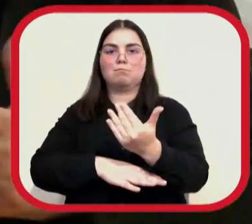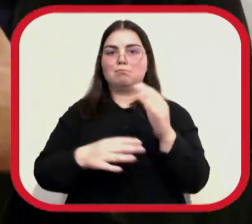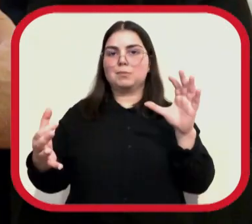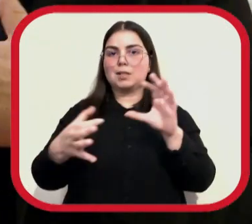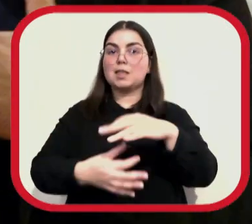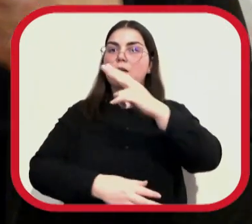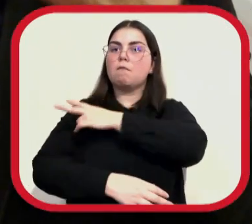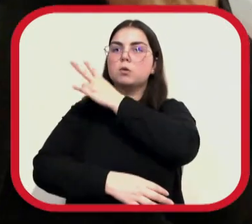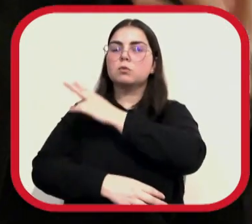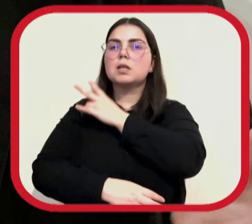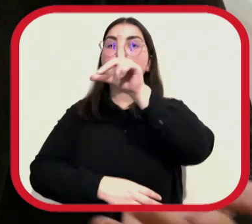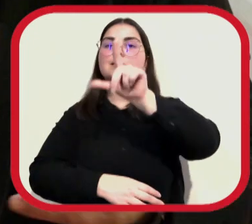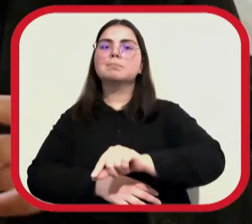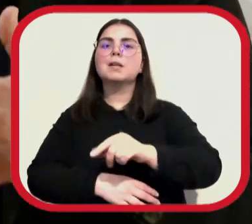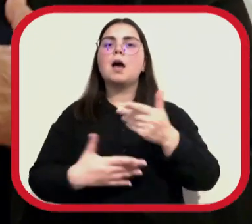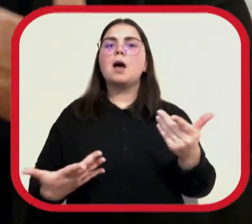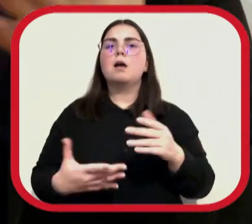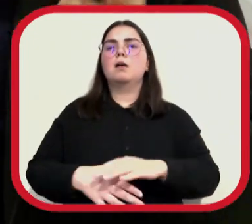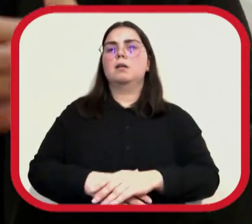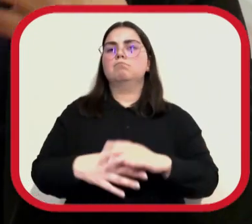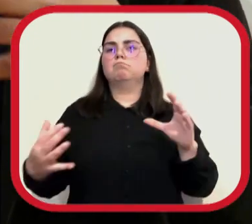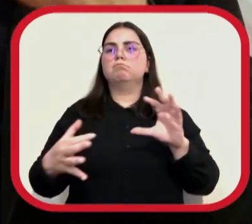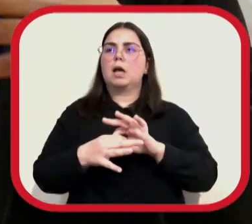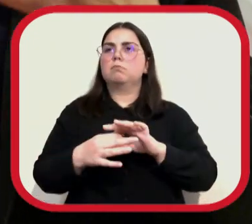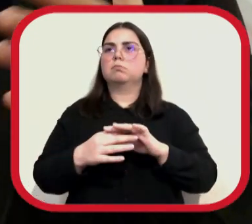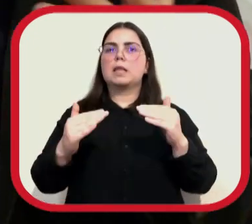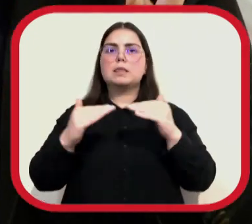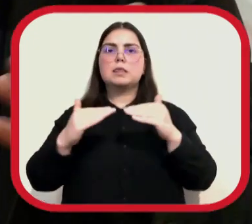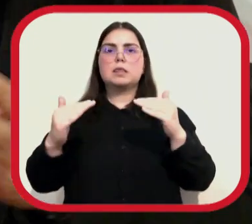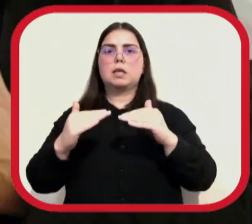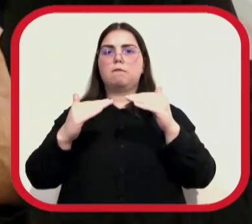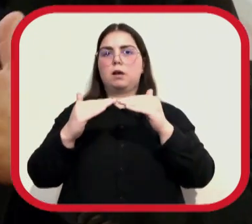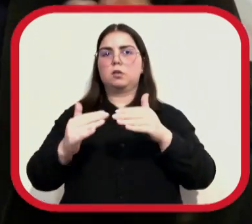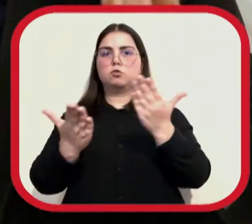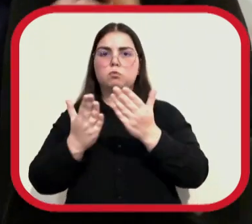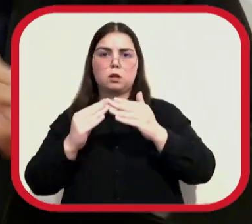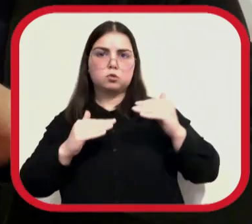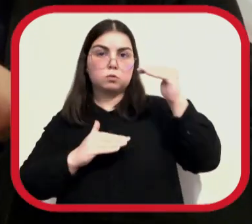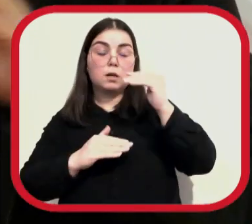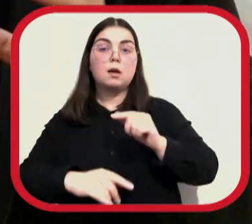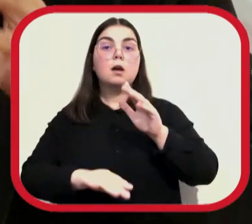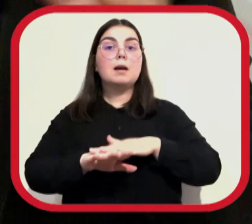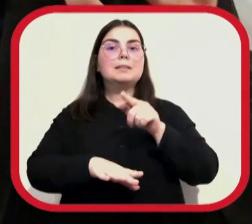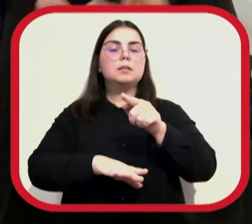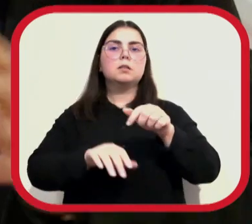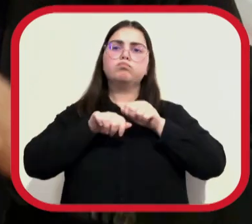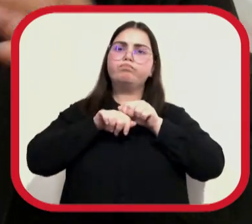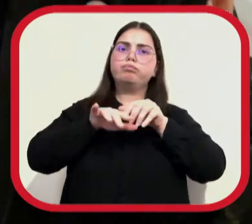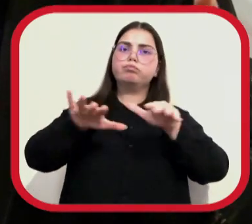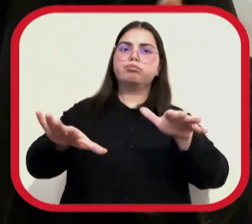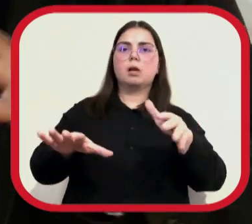especializados, de grupos académicos, de níveis de escolaridade superior. Não é? Portanto, esse papel